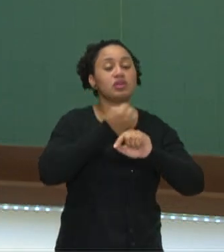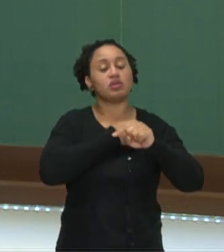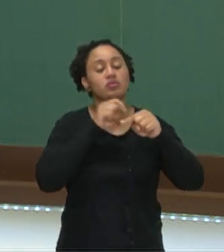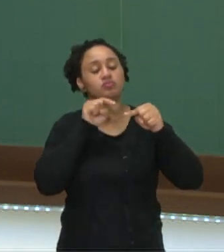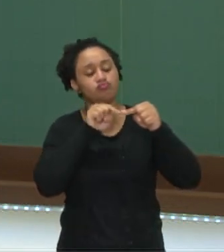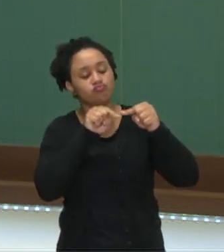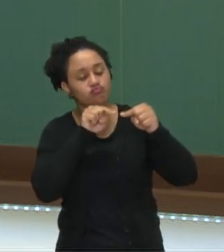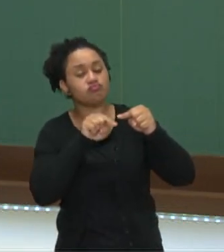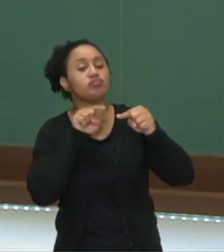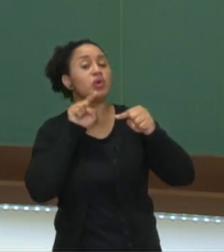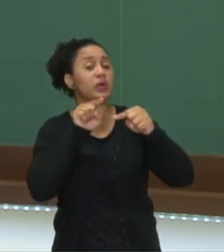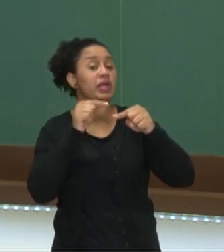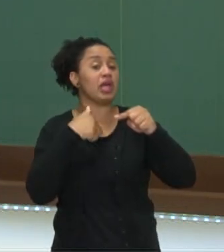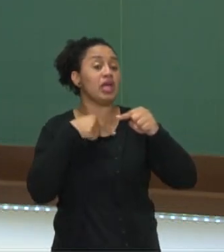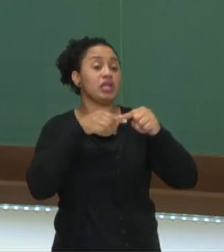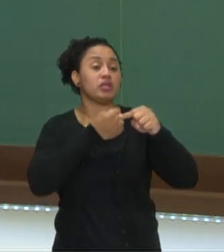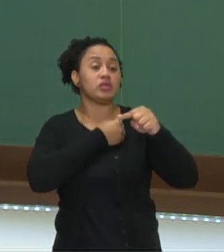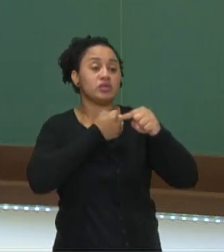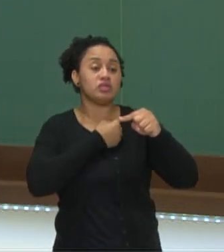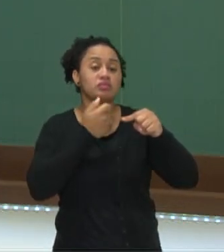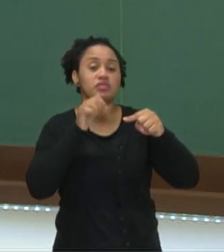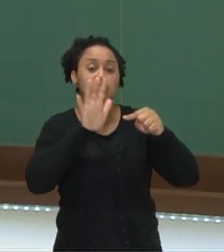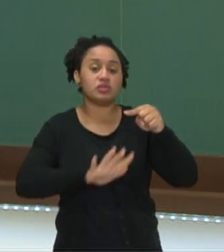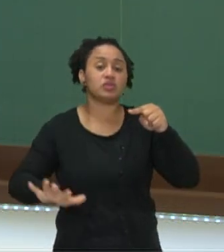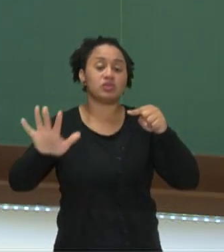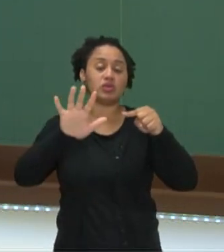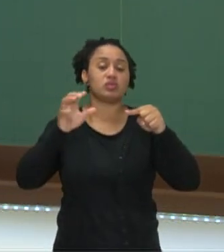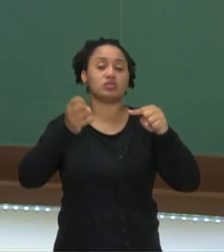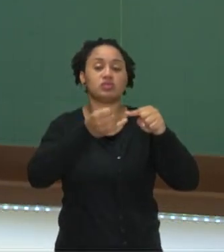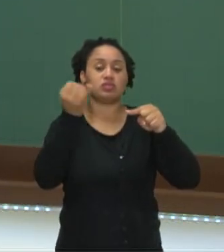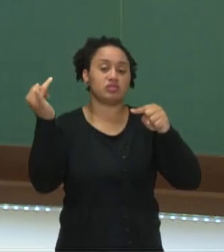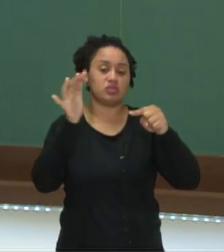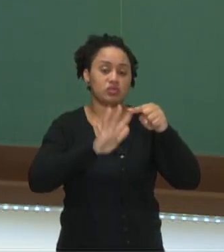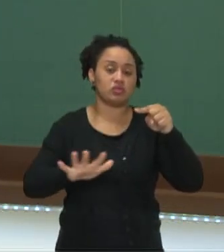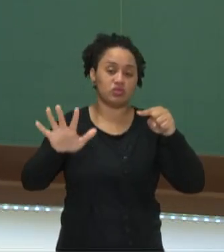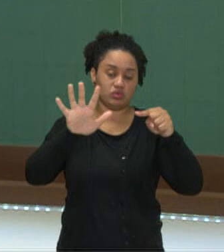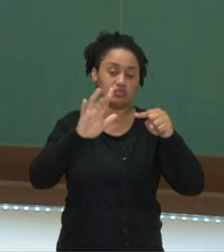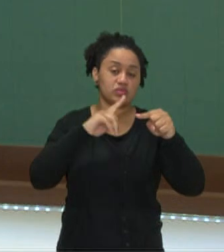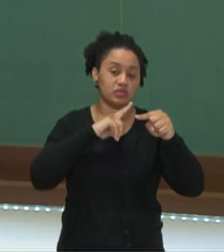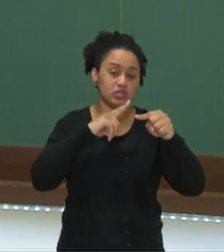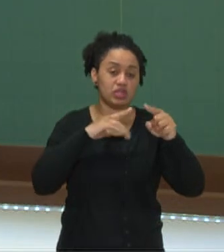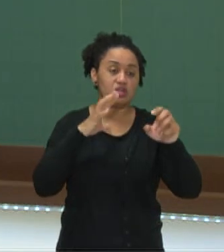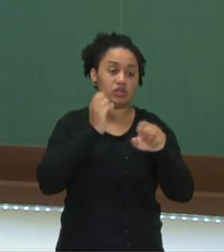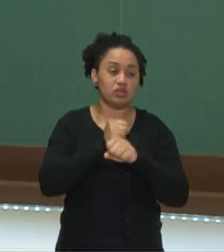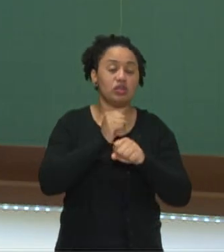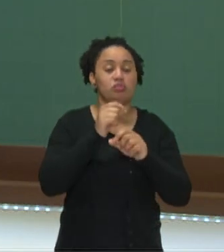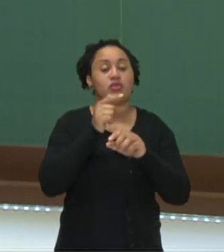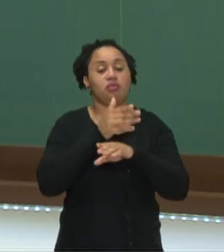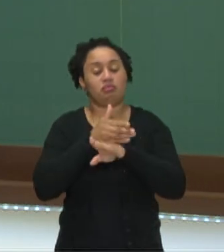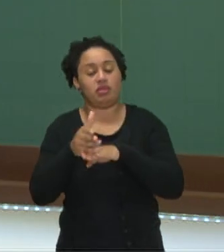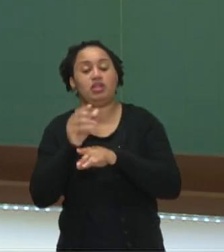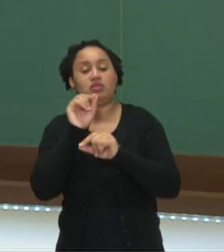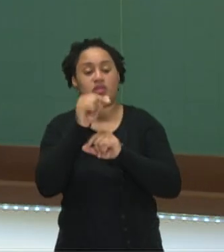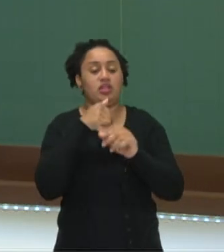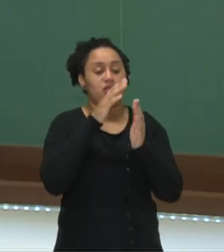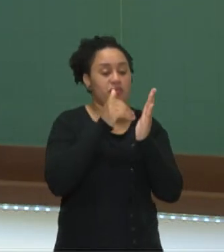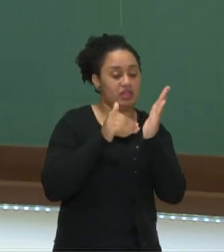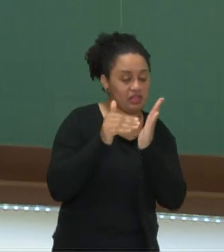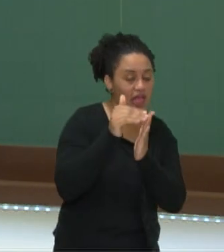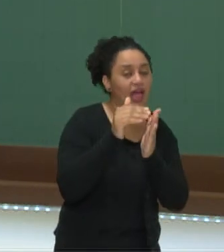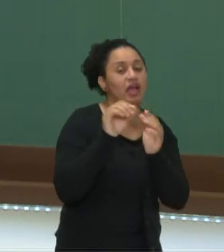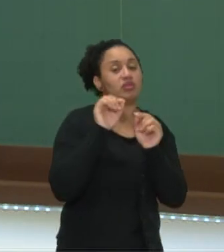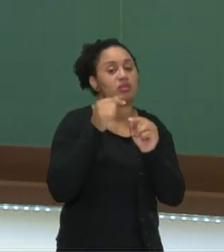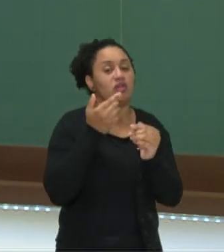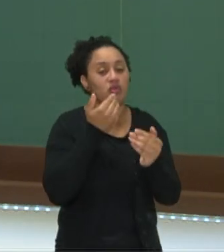está embaixo, ele tem que ser o total, tá bom? Tem que somar tudo, o que está em branco com o que está pintado, com o que